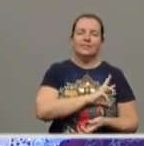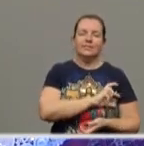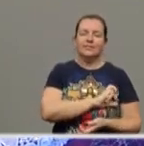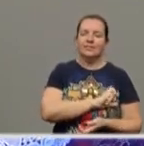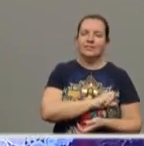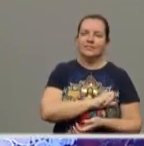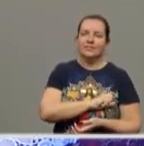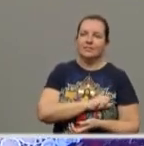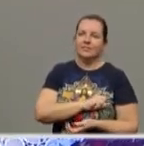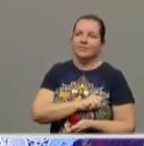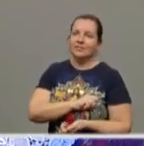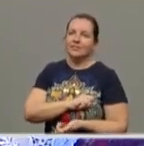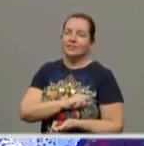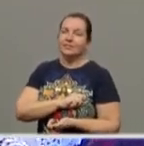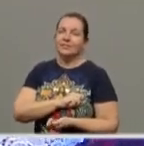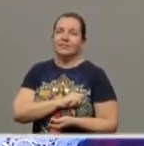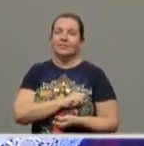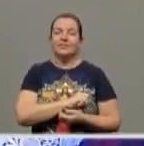com teu amor,